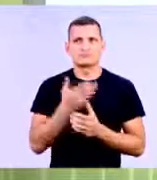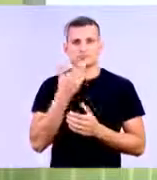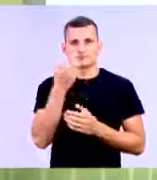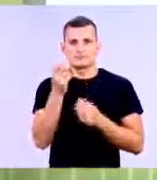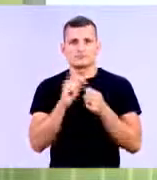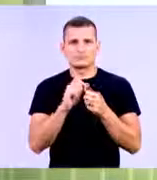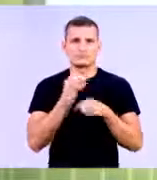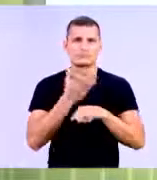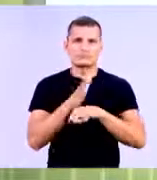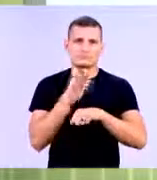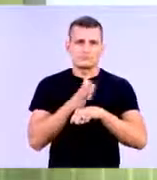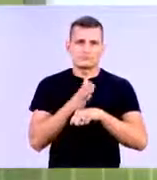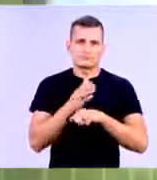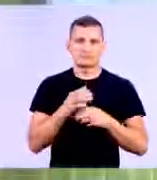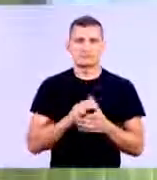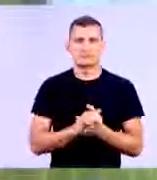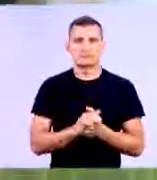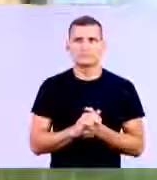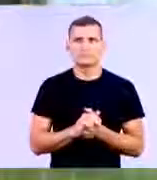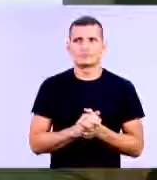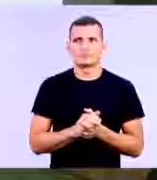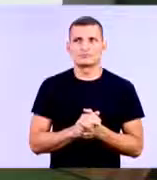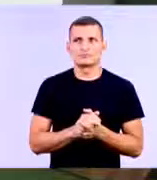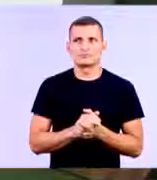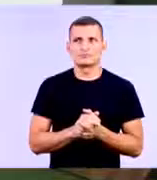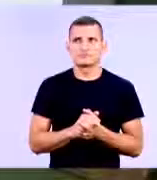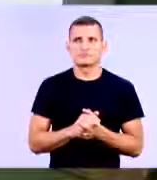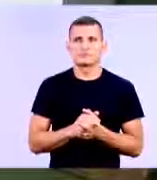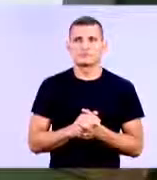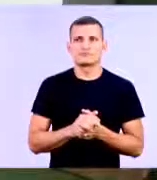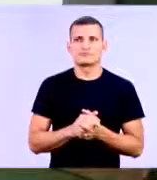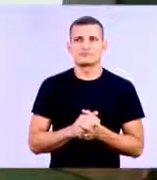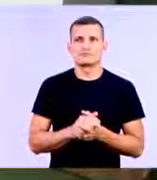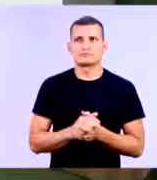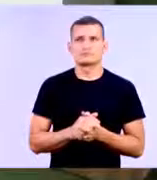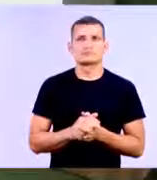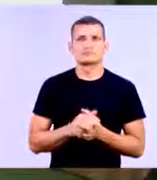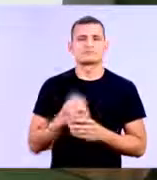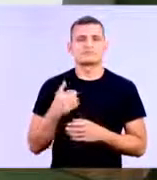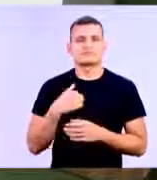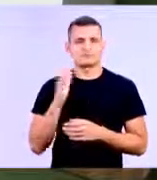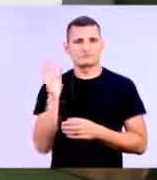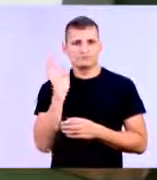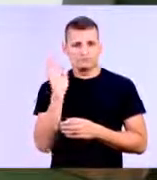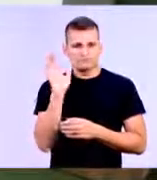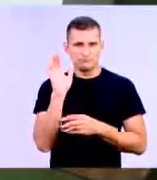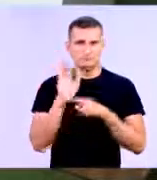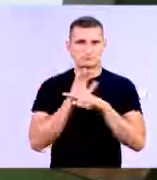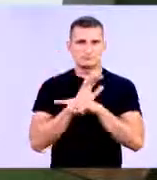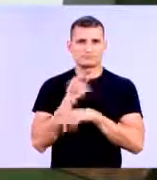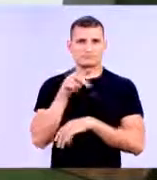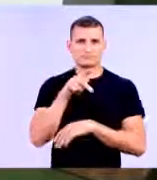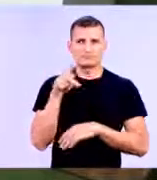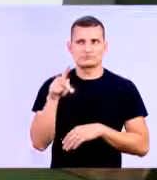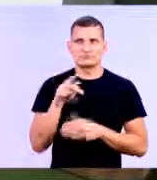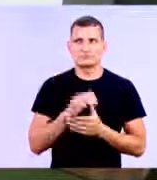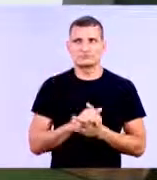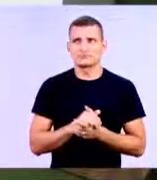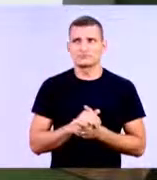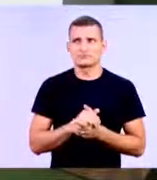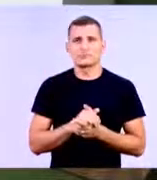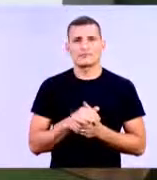que vocês irão fazer já já. Então, eu me despeço aqui, professor Fábio. Desejar primeiro